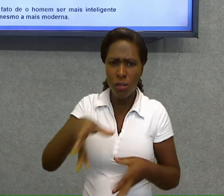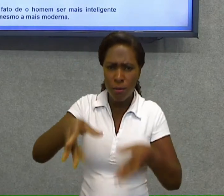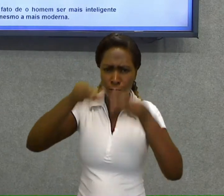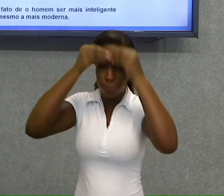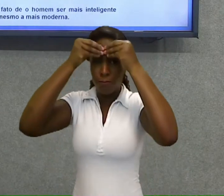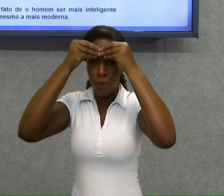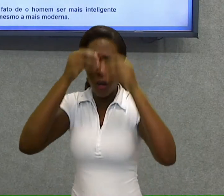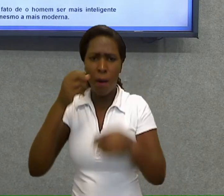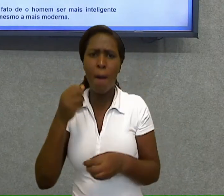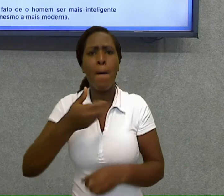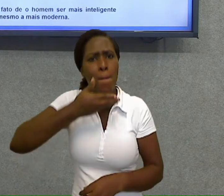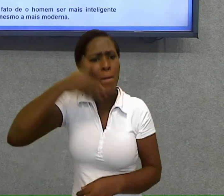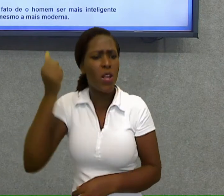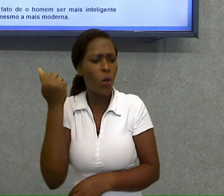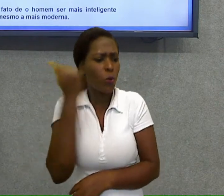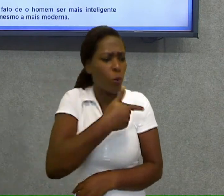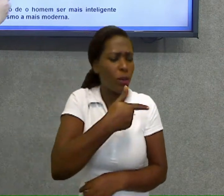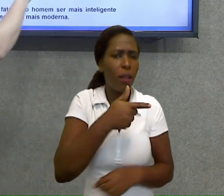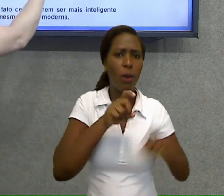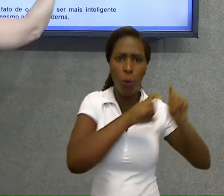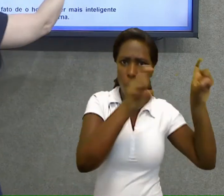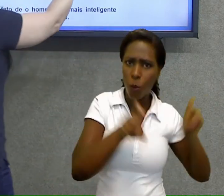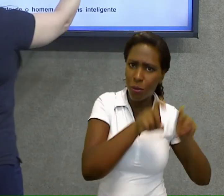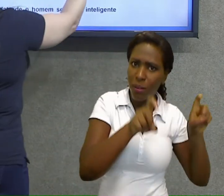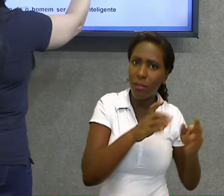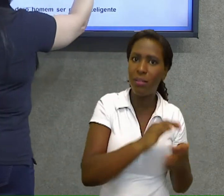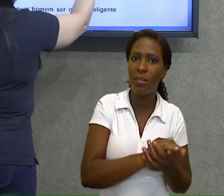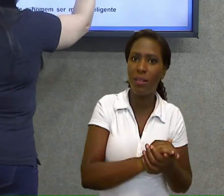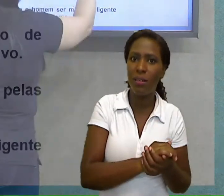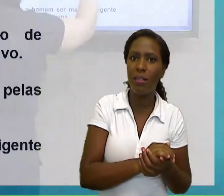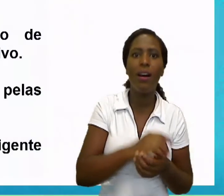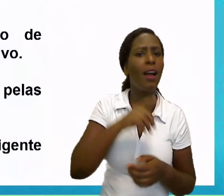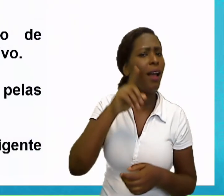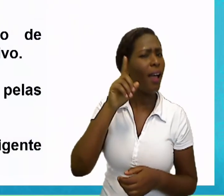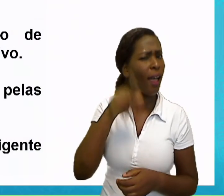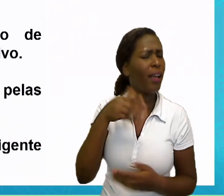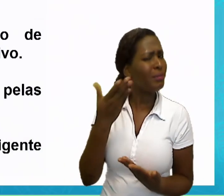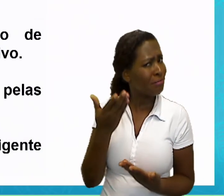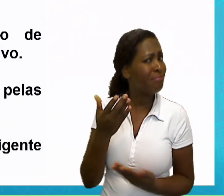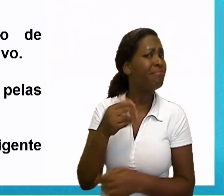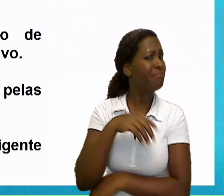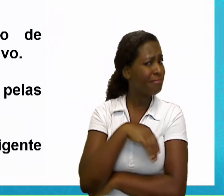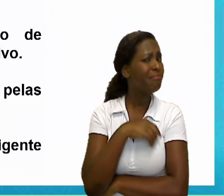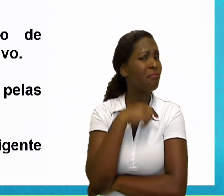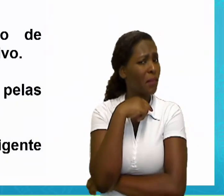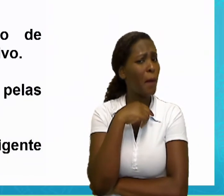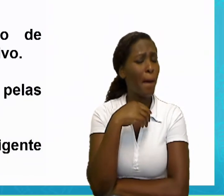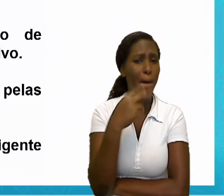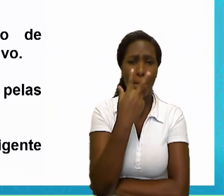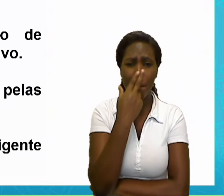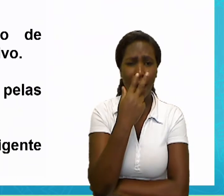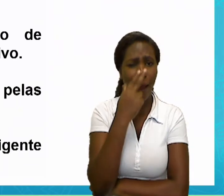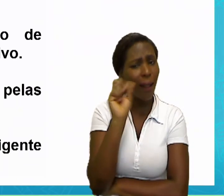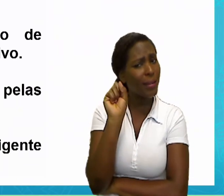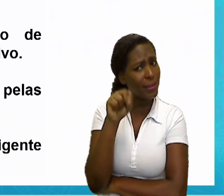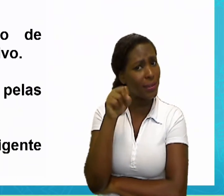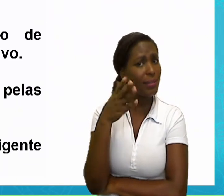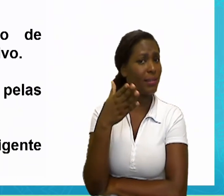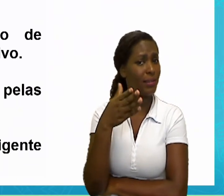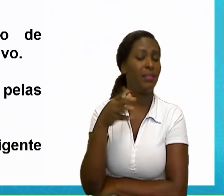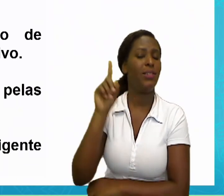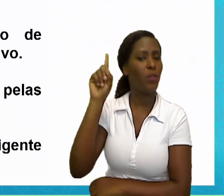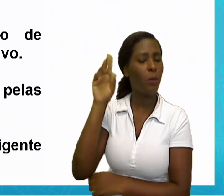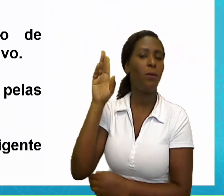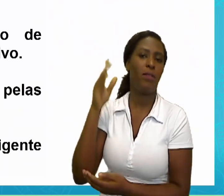leitor. Então, essa é uma questão que pode ser que esteja de acordo. Precisamos analisar as outras para ver qual